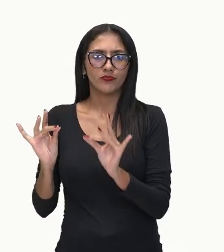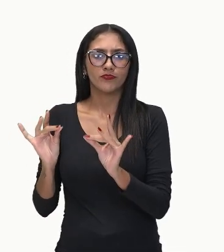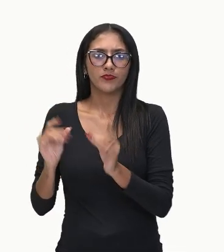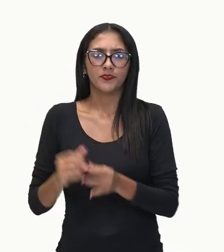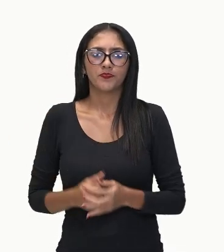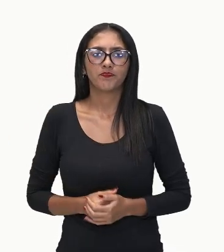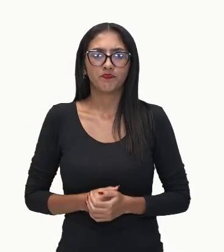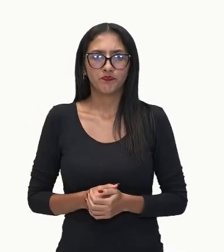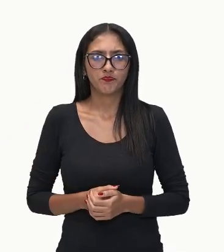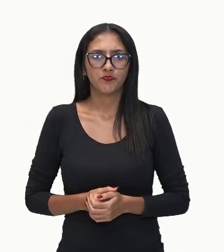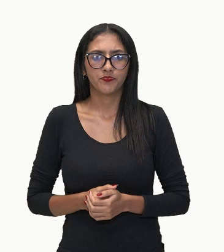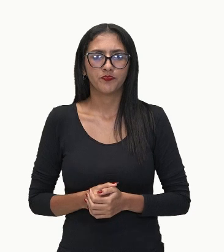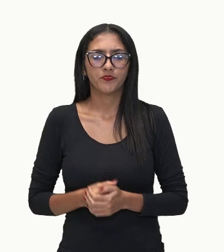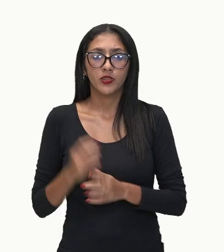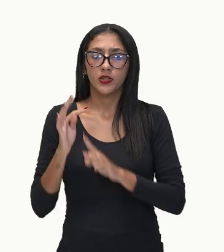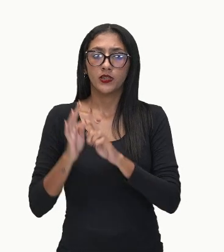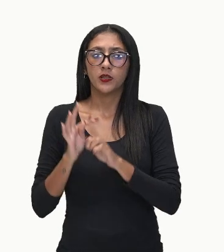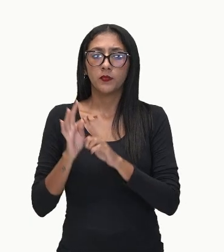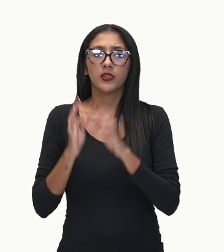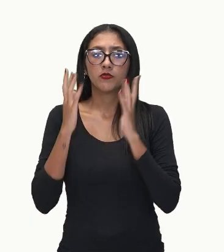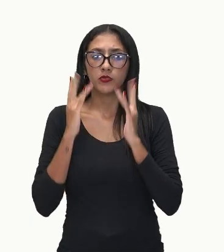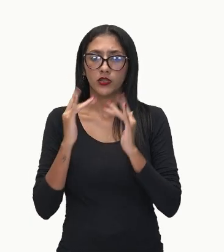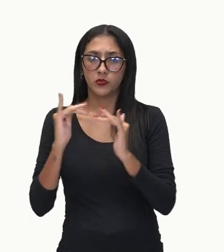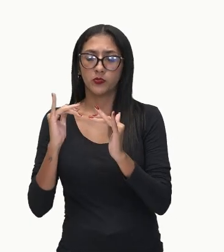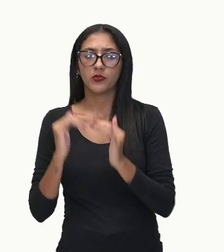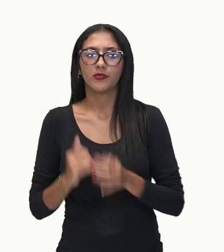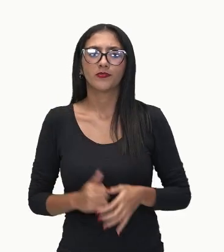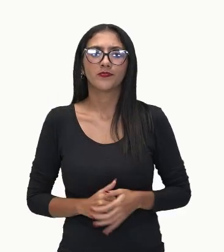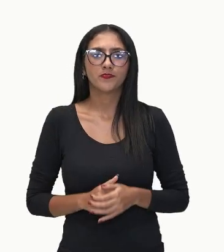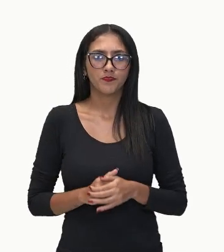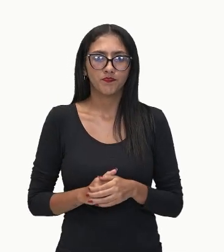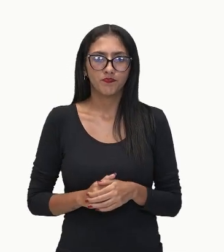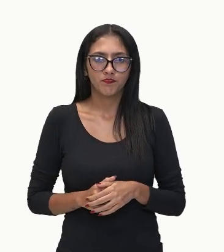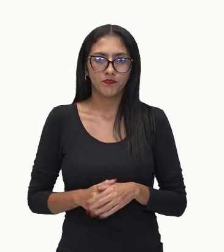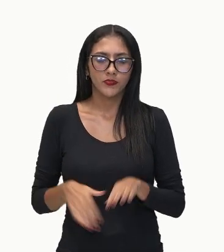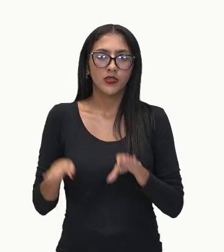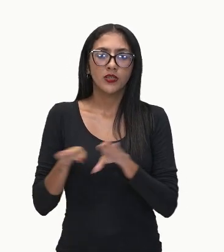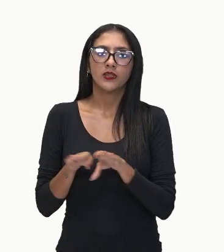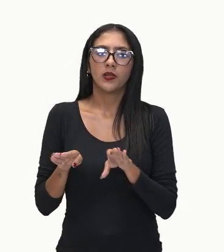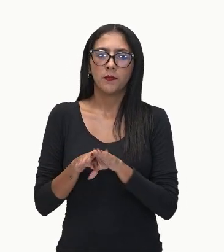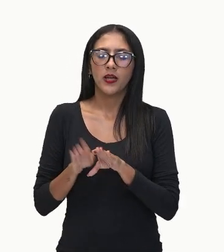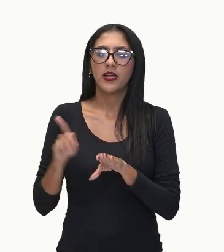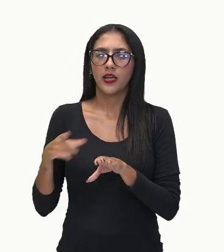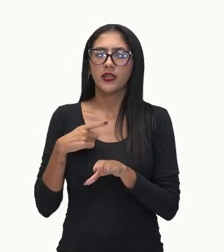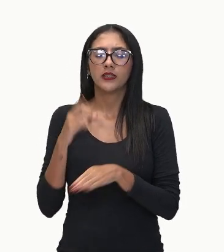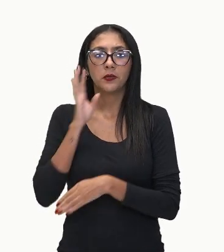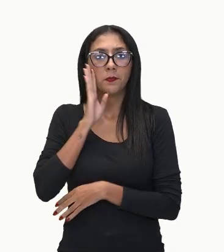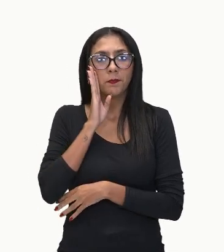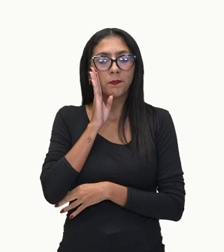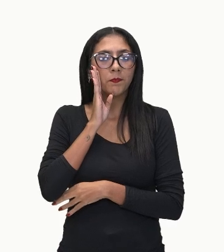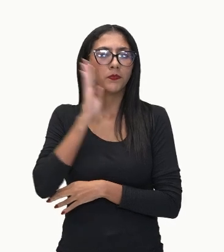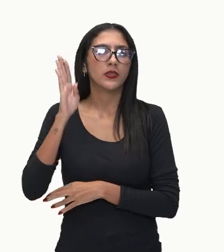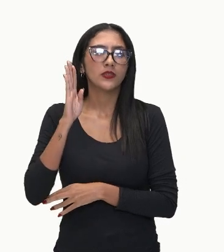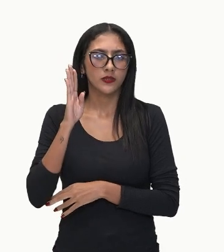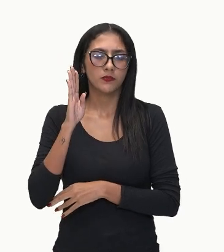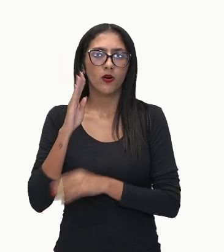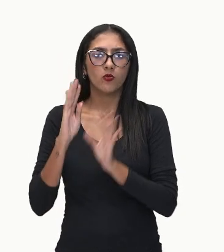Nas condições ambiente e de modo geral, predominam em sua